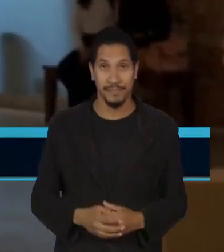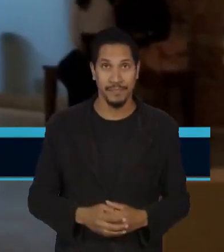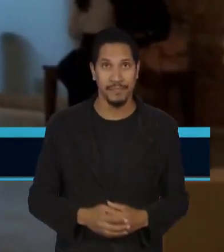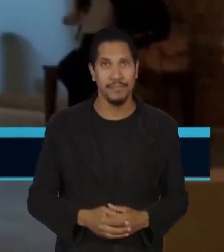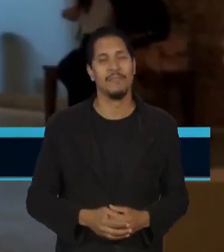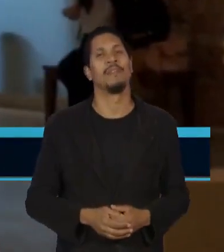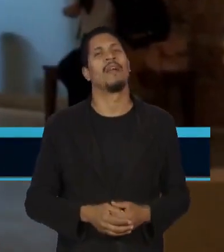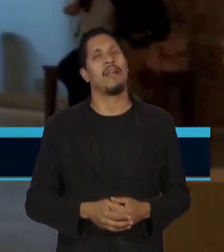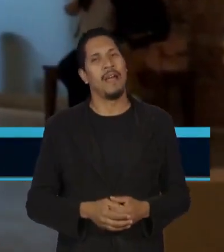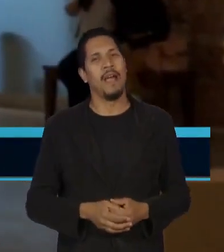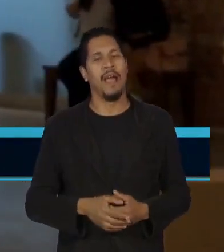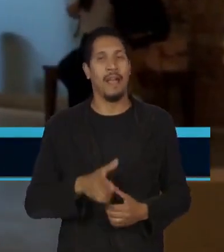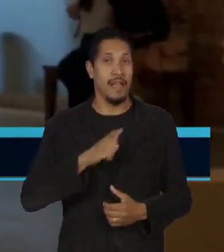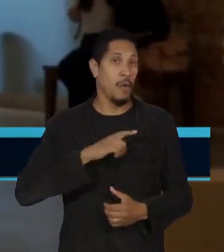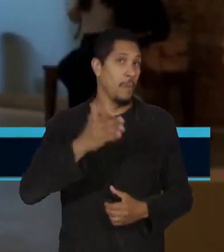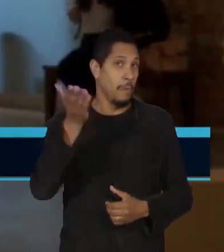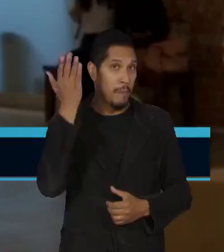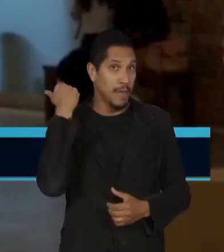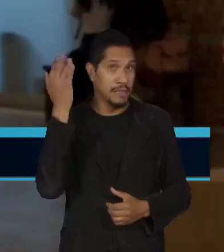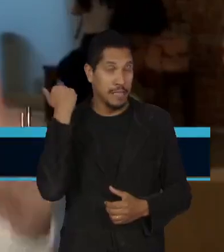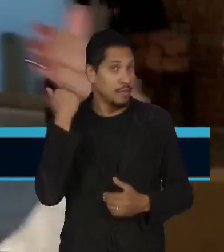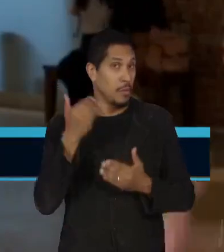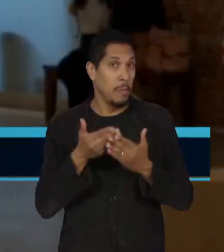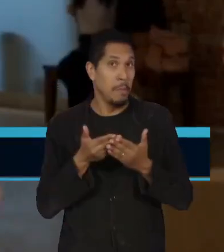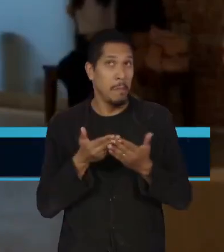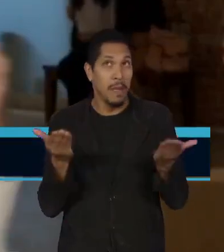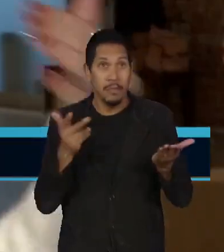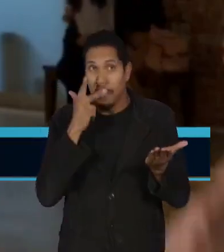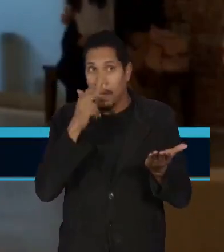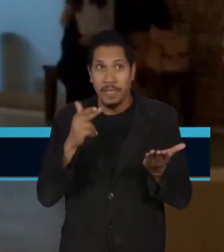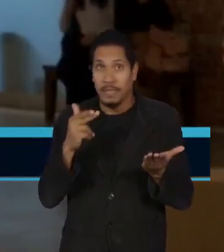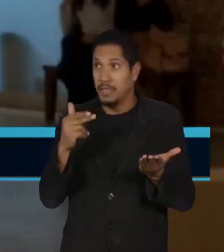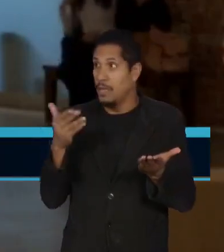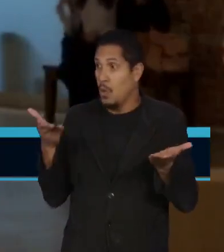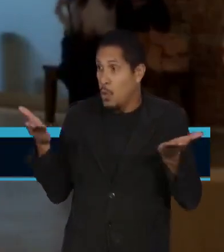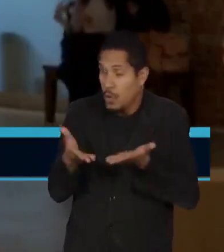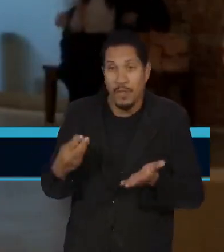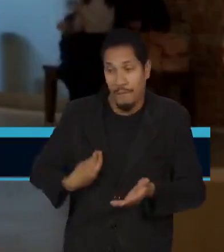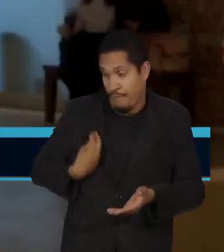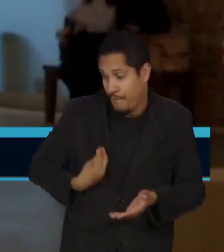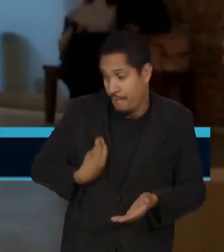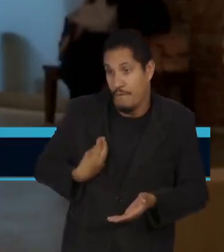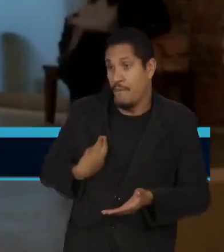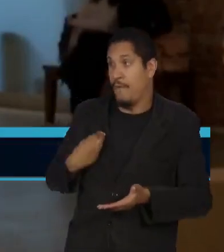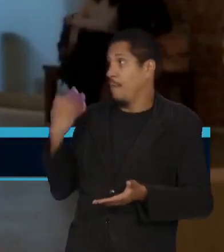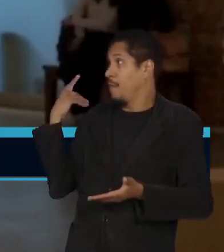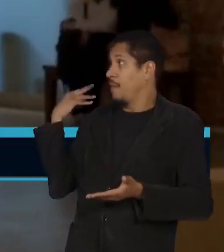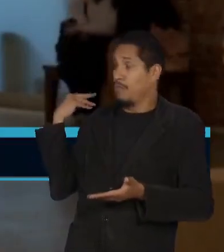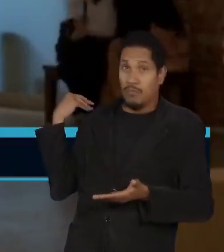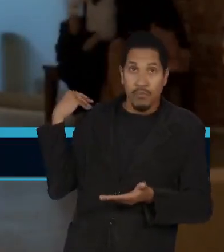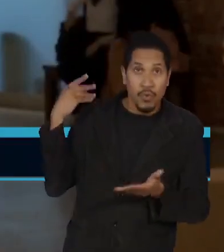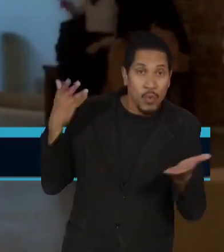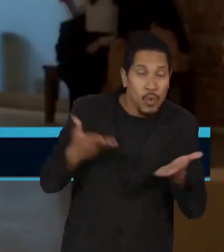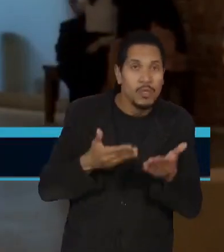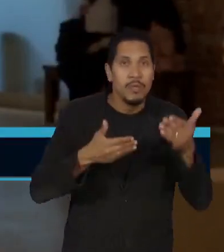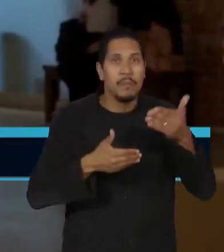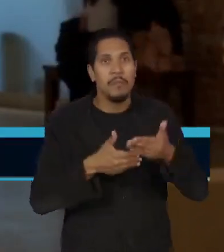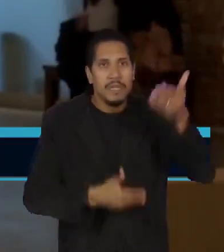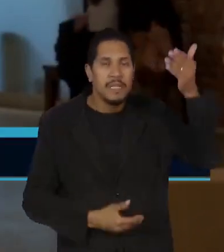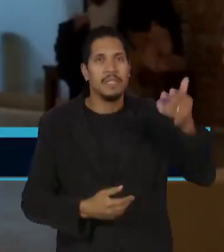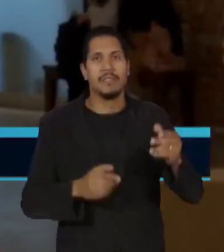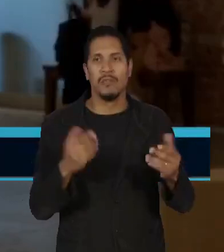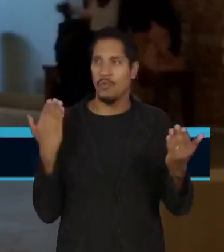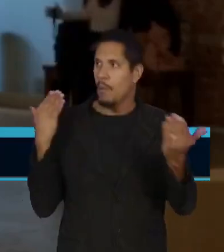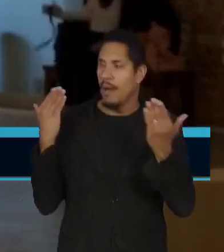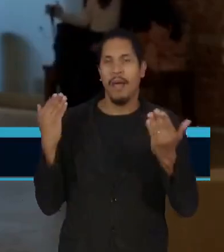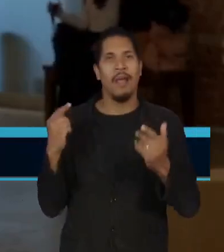de um passado que não passa. Então, esses eventos que se sobrepõem, que esse tensionamento entre o passado e o presente, eu acho que ele é um